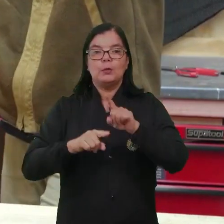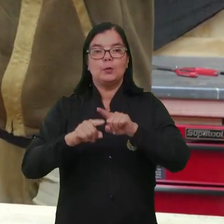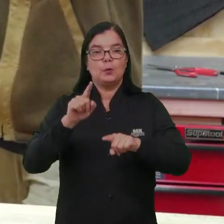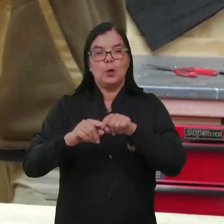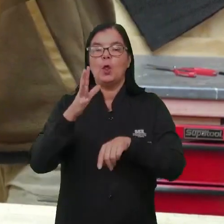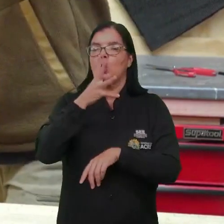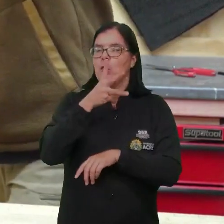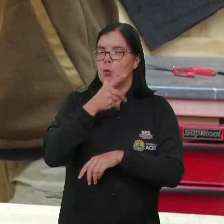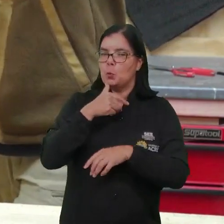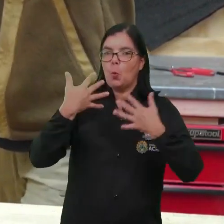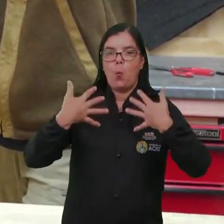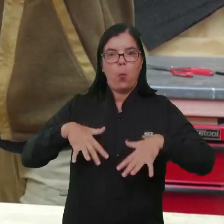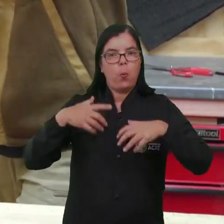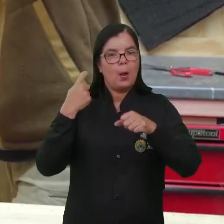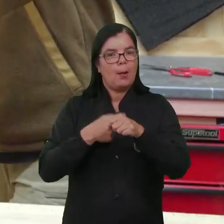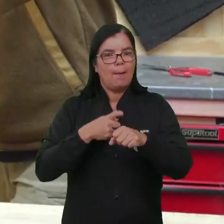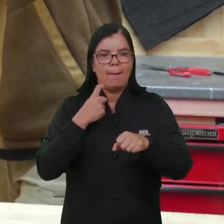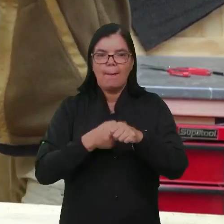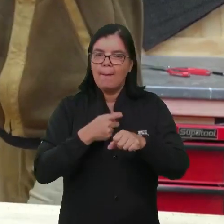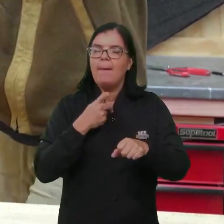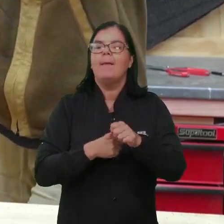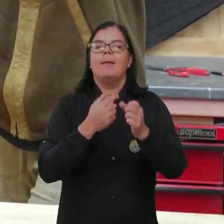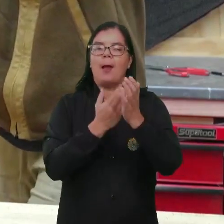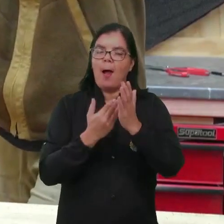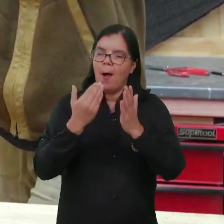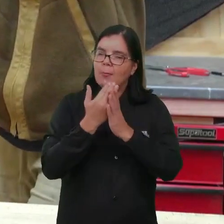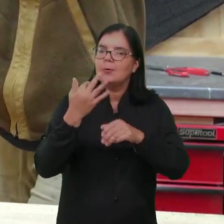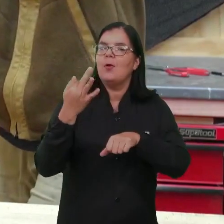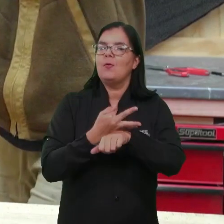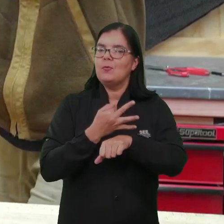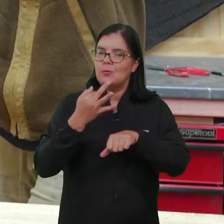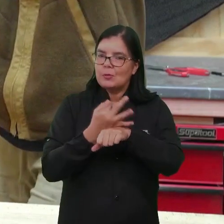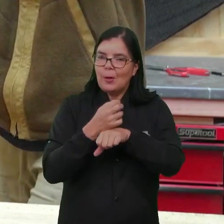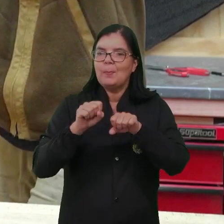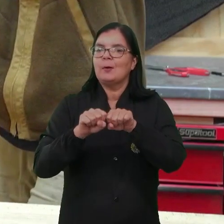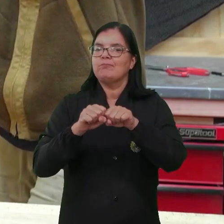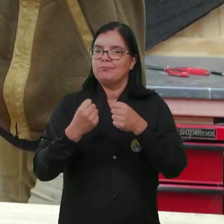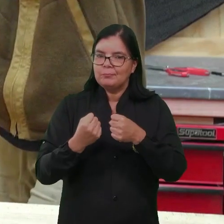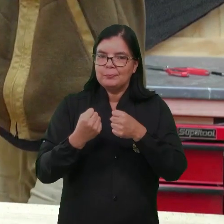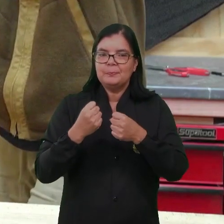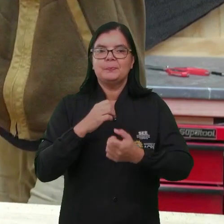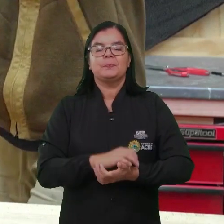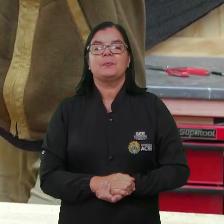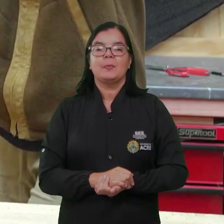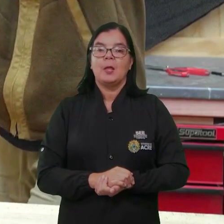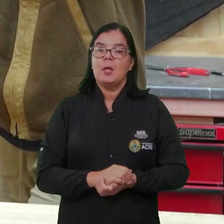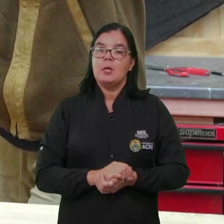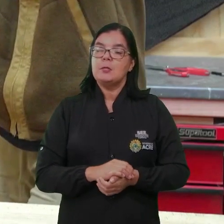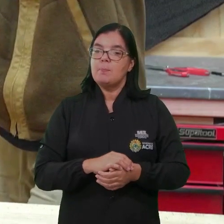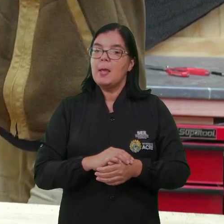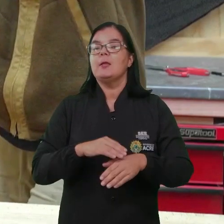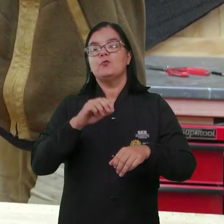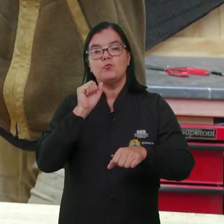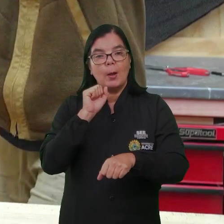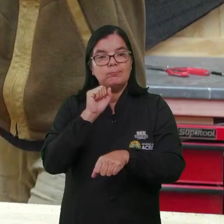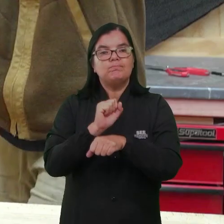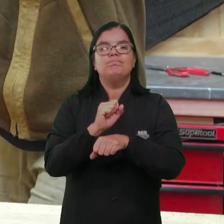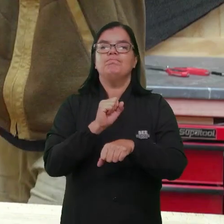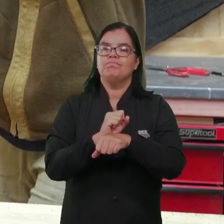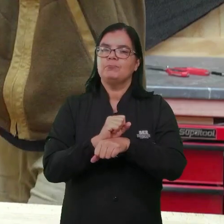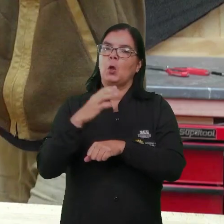dureza extrema, né? Extremamente duro, vai ter uma alta resistência ao desgaste e também vai ter ali